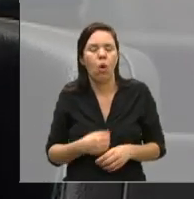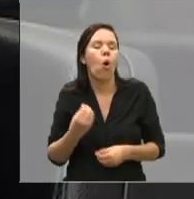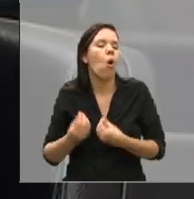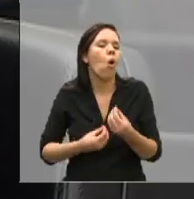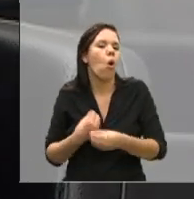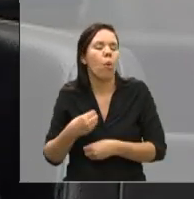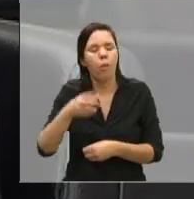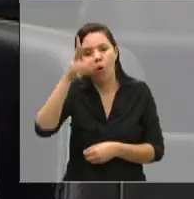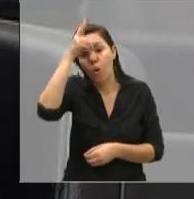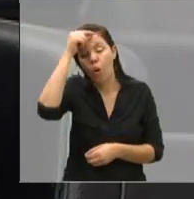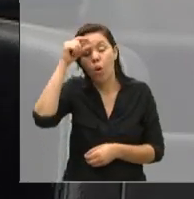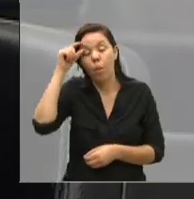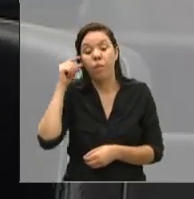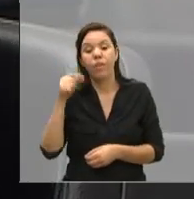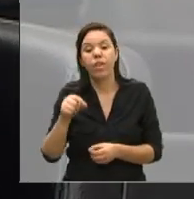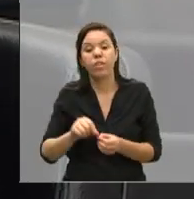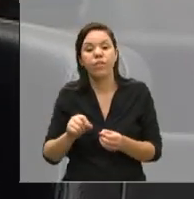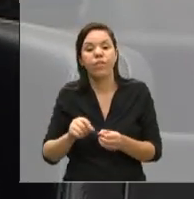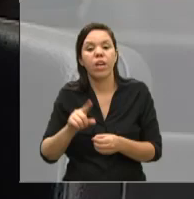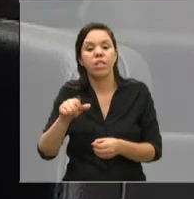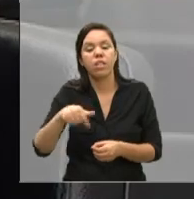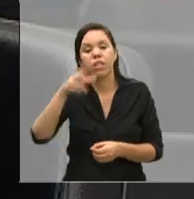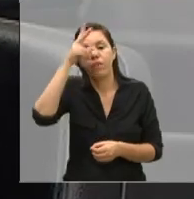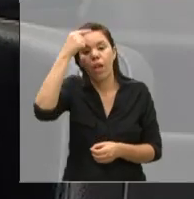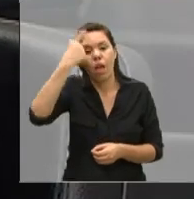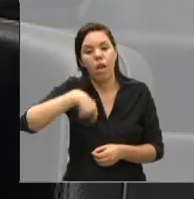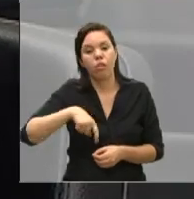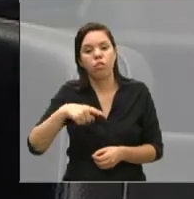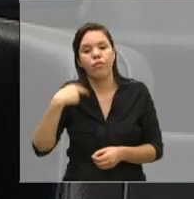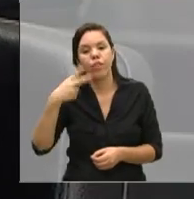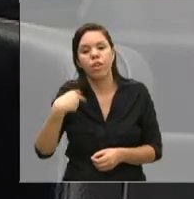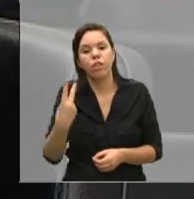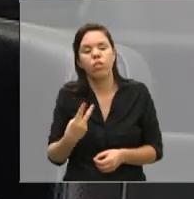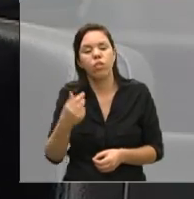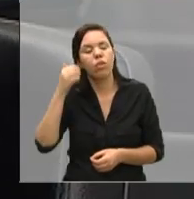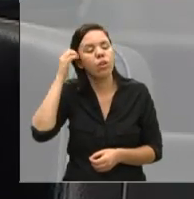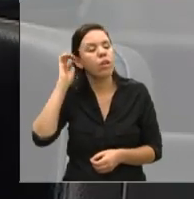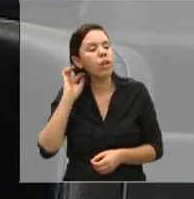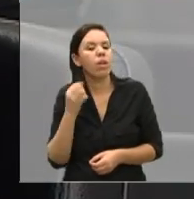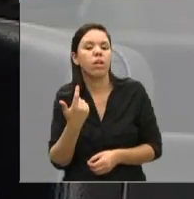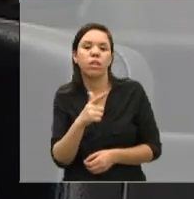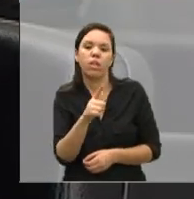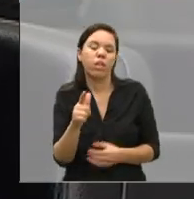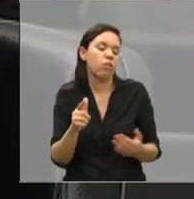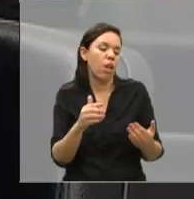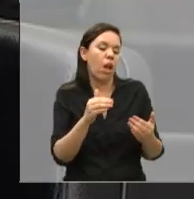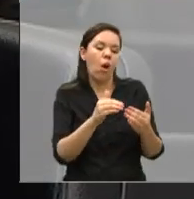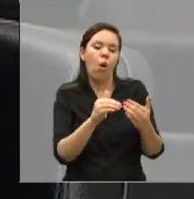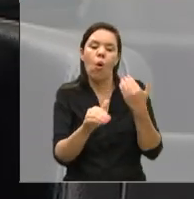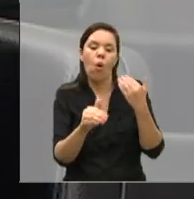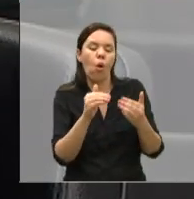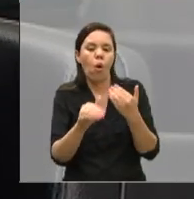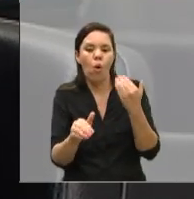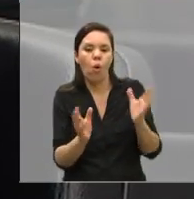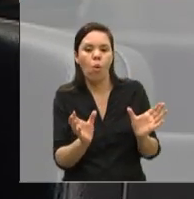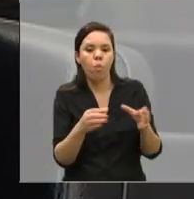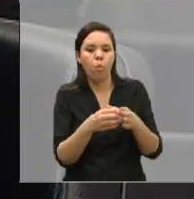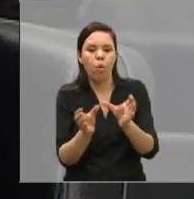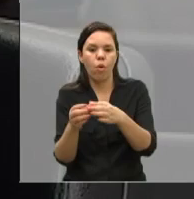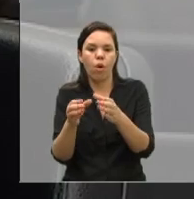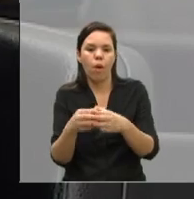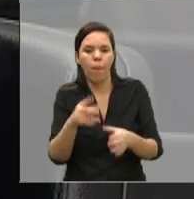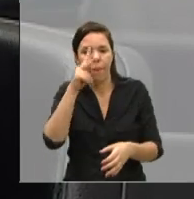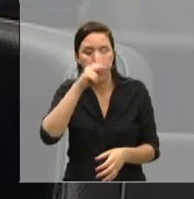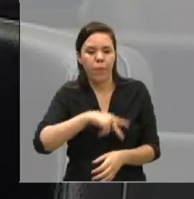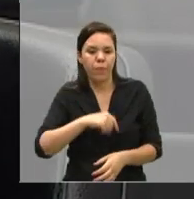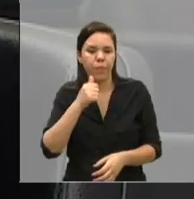toca a prefeitura. E eu sou vereadora da oposição, então além de ser a única mulher, sou uma vereadora que destoa as